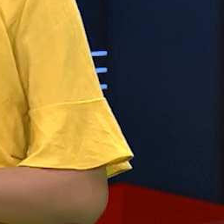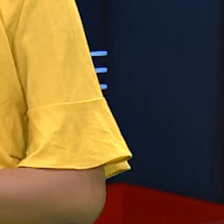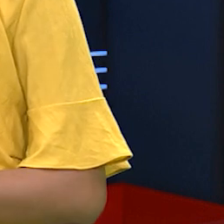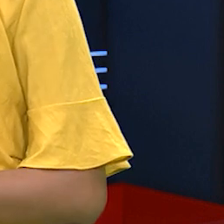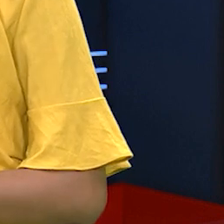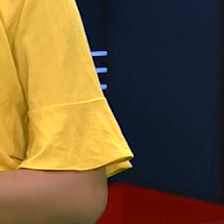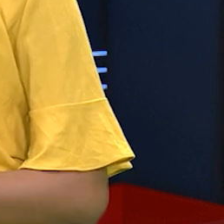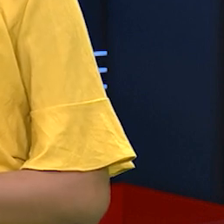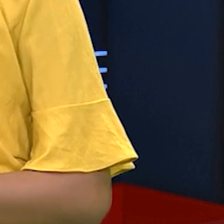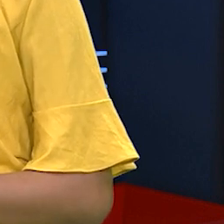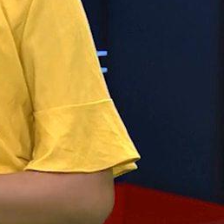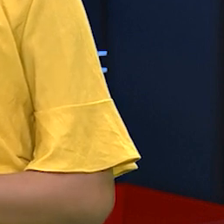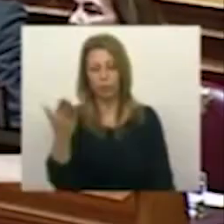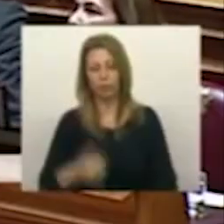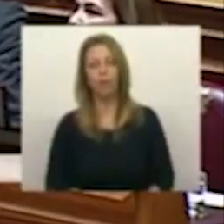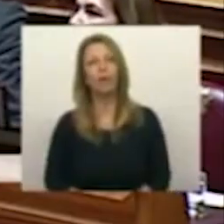sua permanência no cargo.